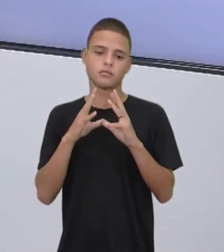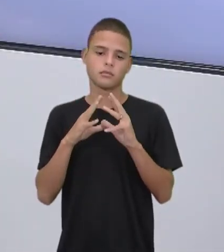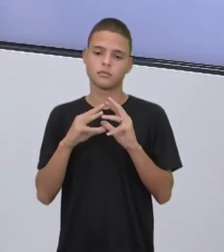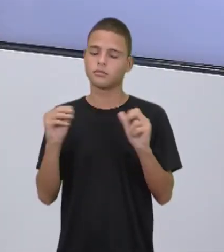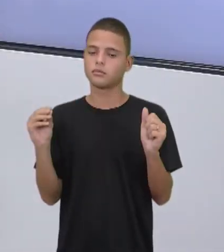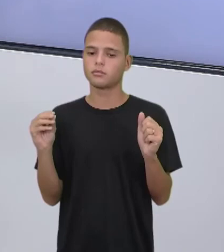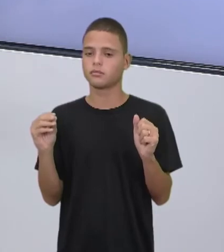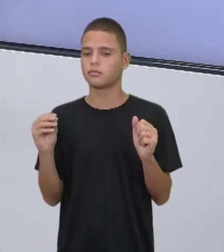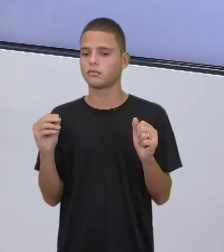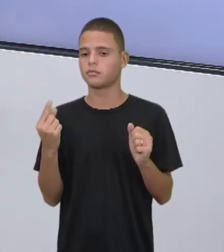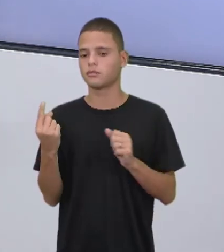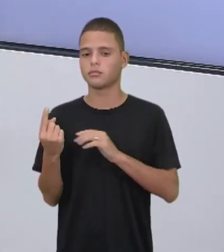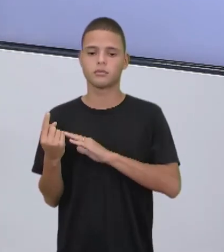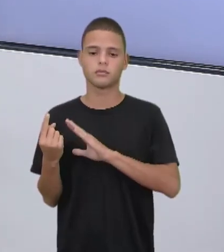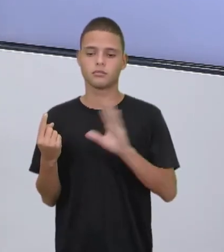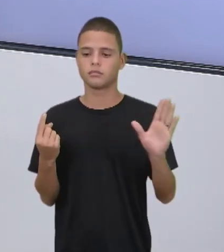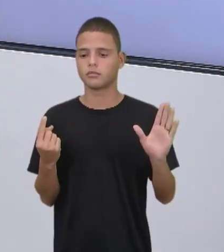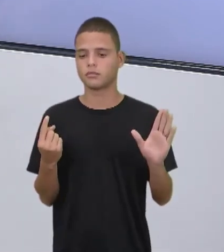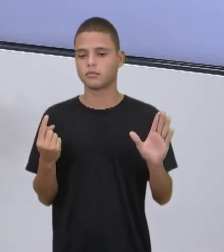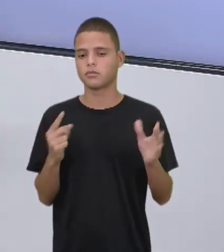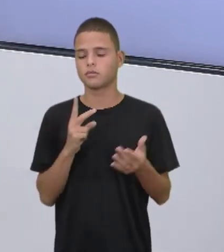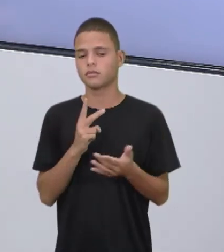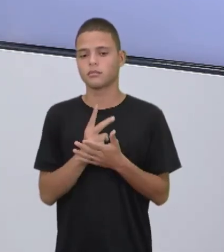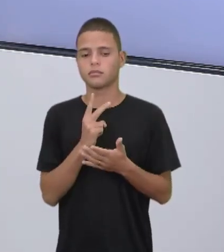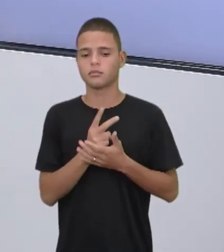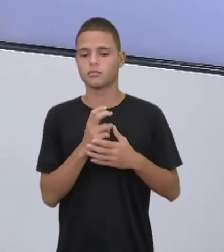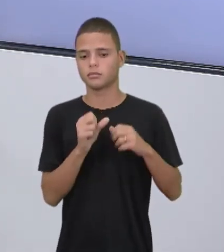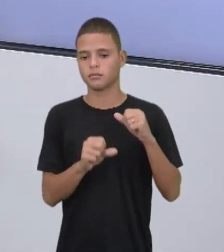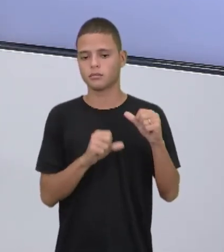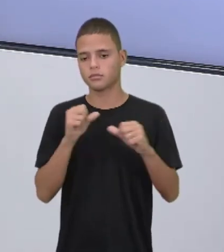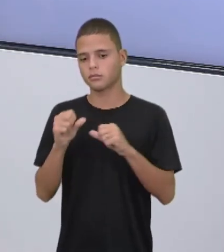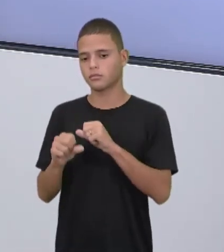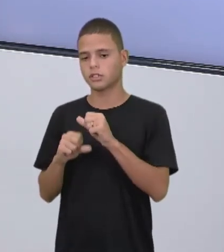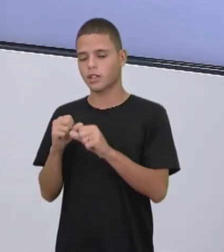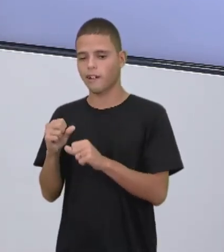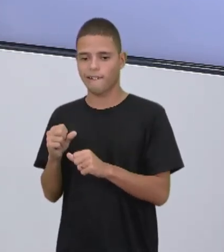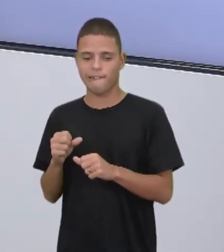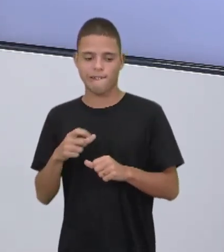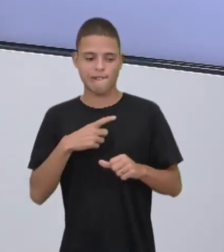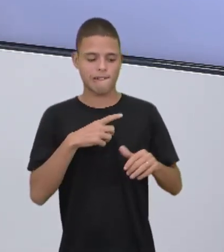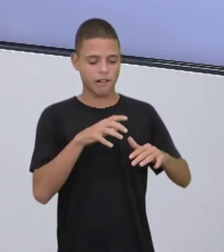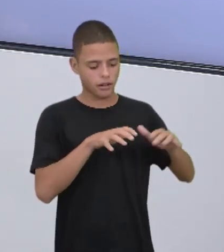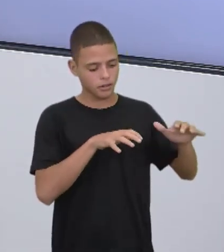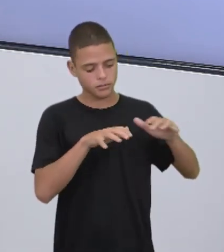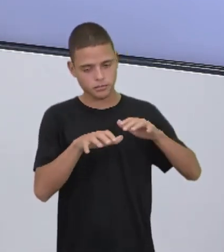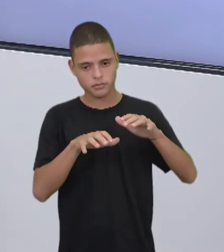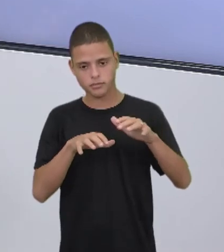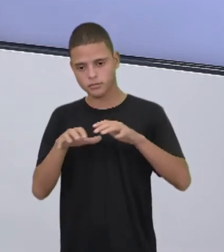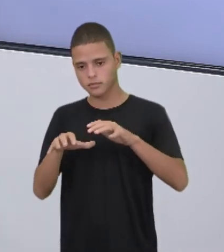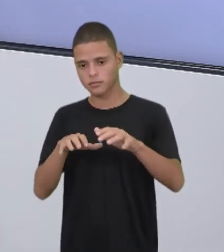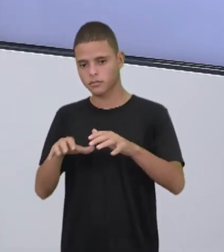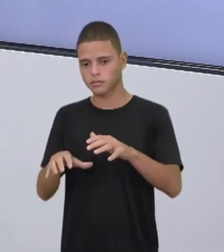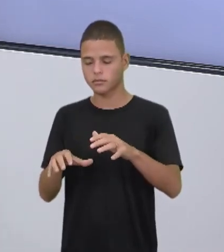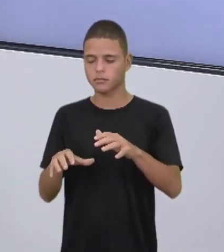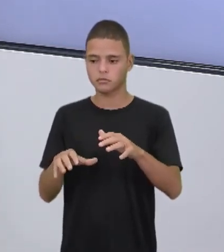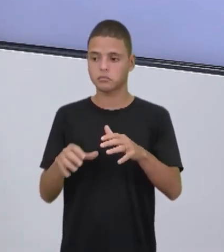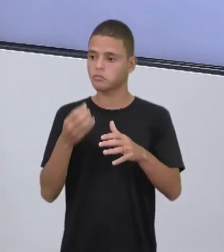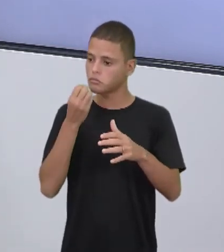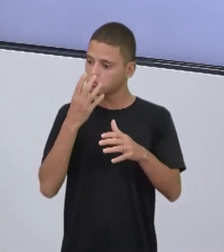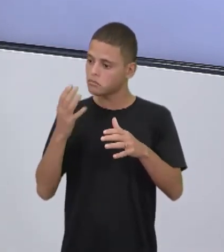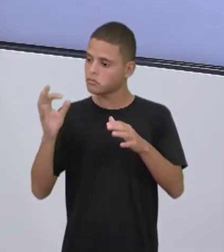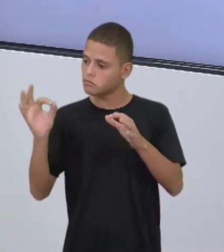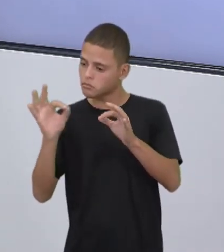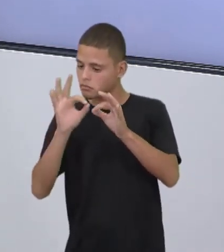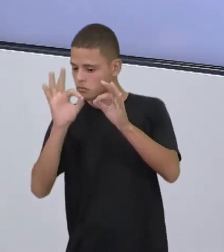energia ela é única e ela tem que ser sempre transformada. Então ele está movimentando, ele salta de camada. Mas